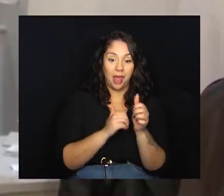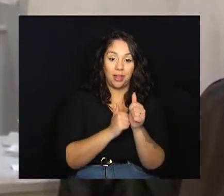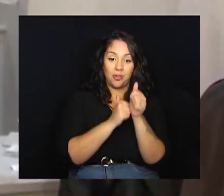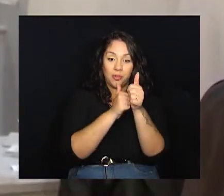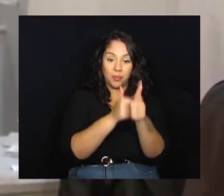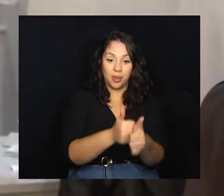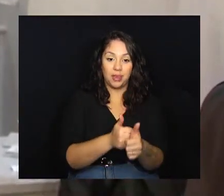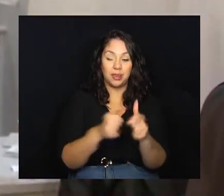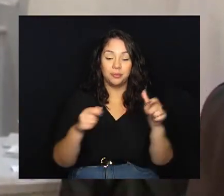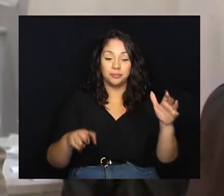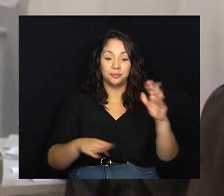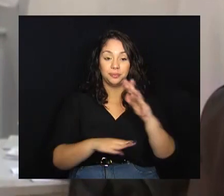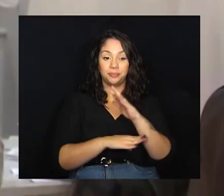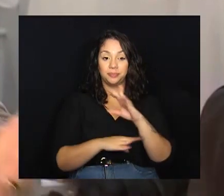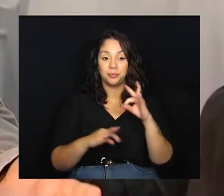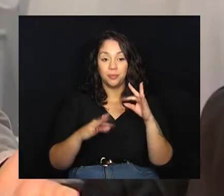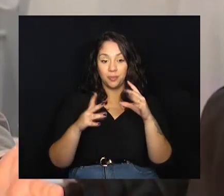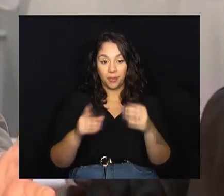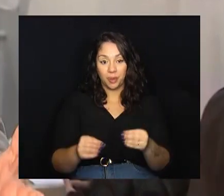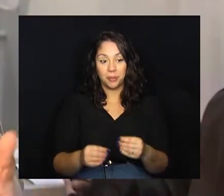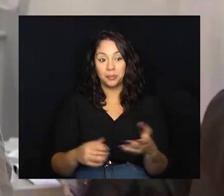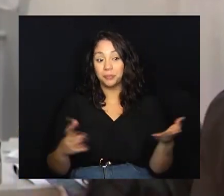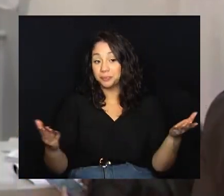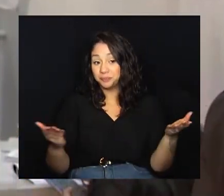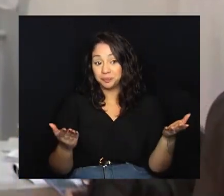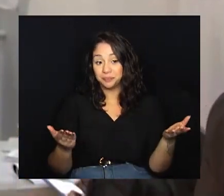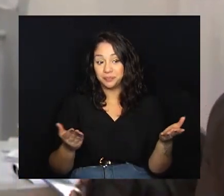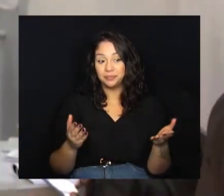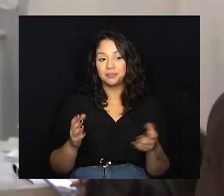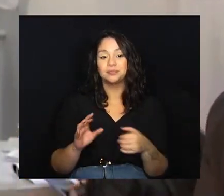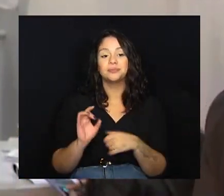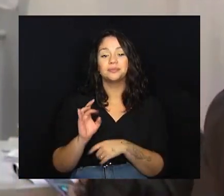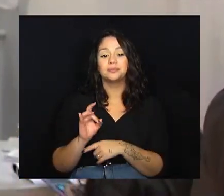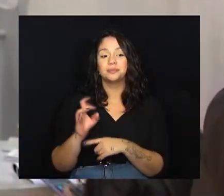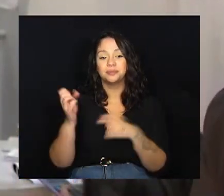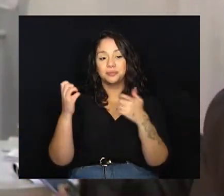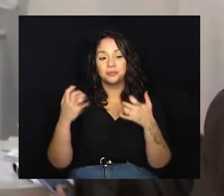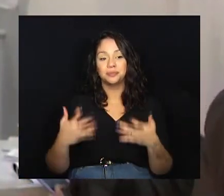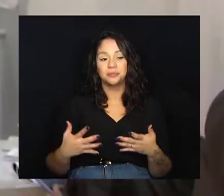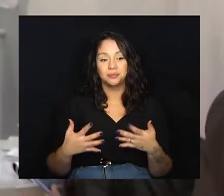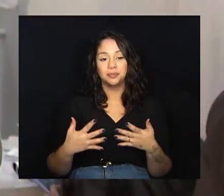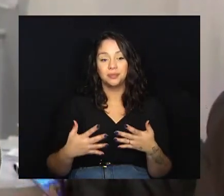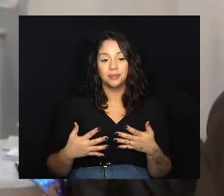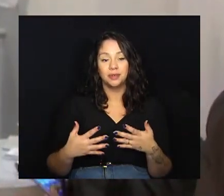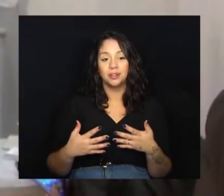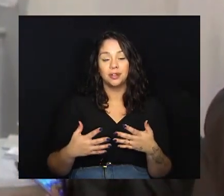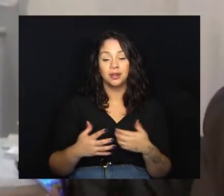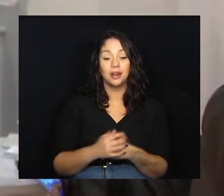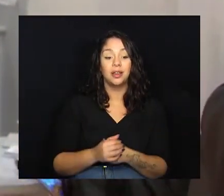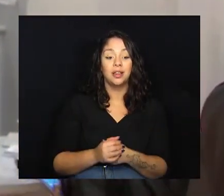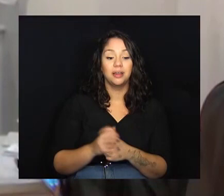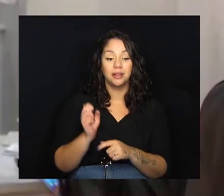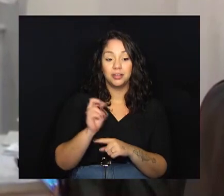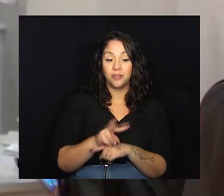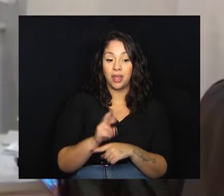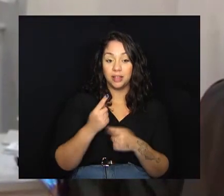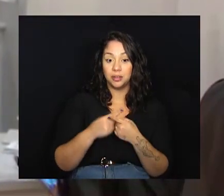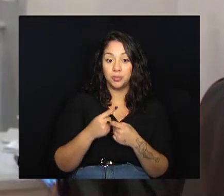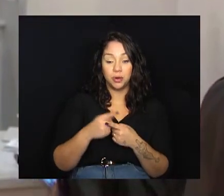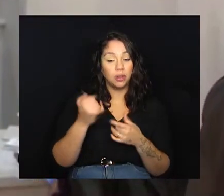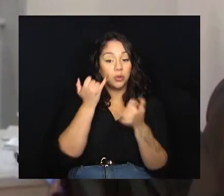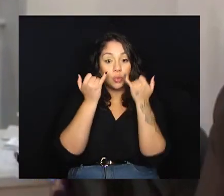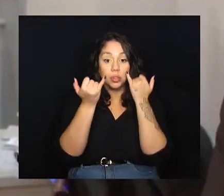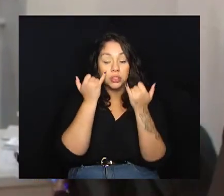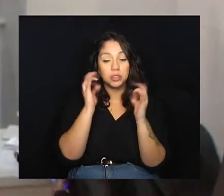o câmara Total bom para gente falar Justamente a respeito das vagas porque olha só que notícia